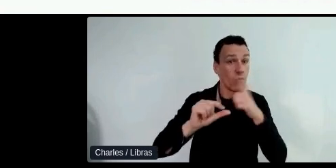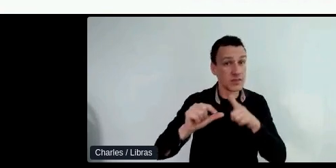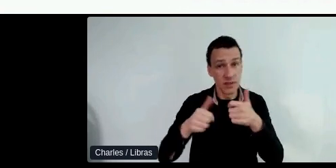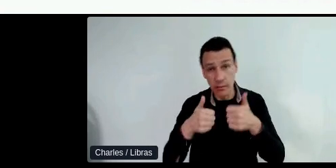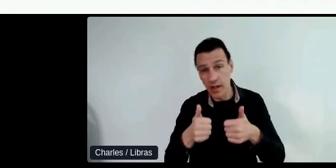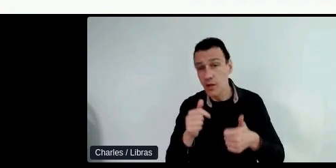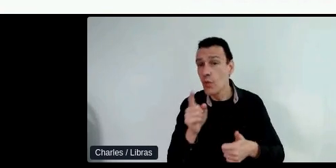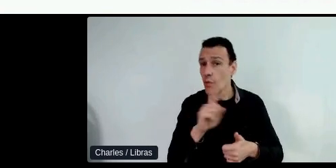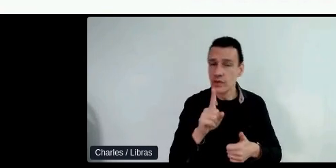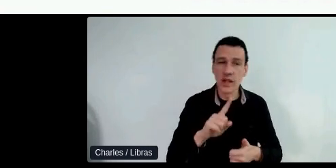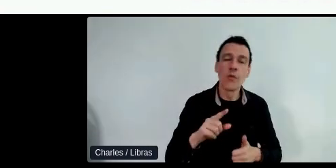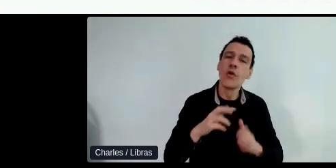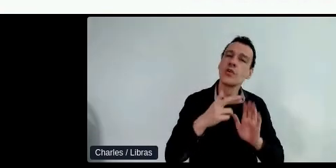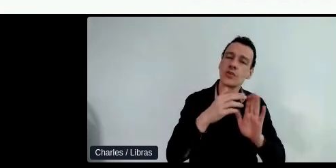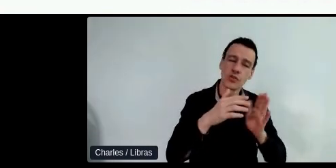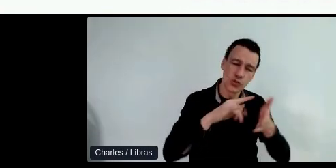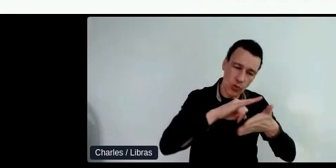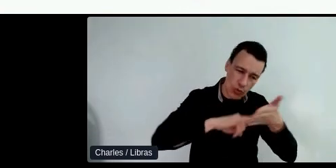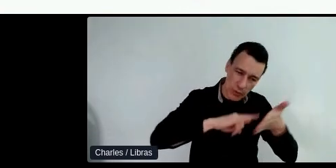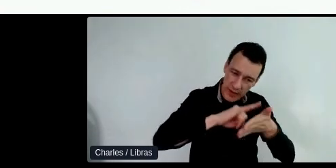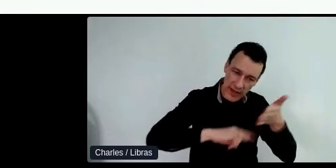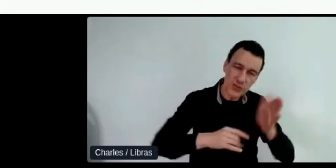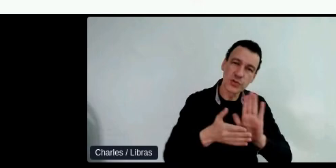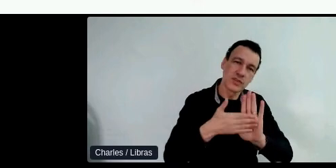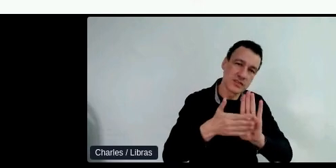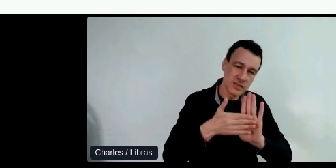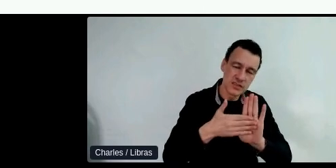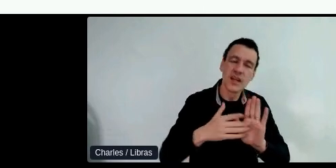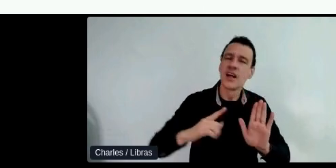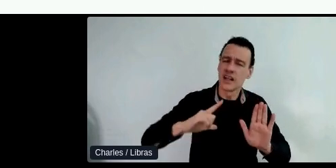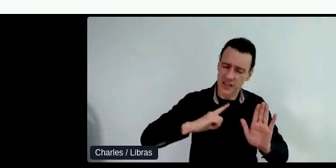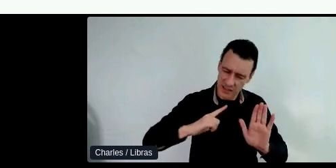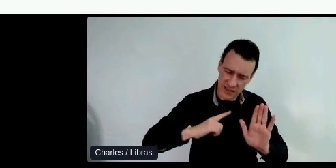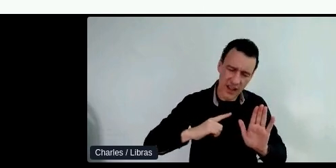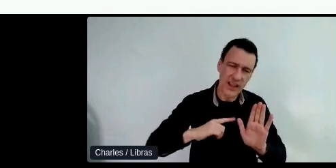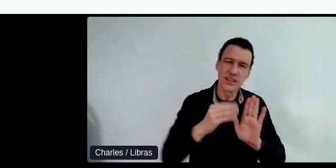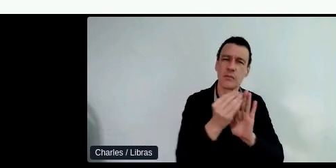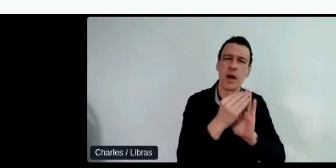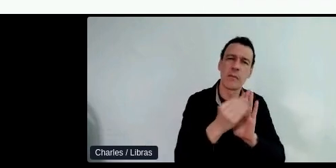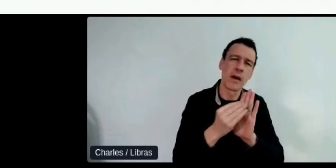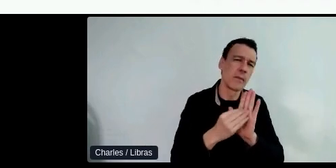lá nessa documentação é ela que norteia assim, o nosso trabalho